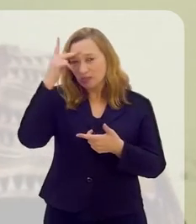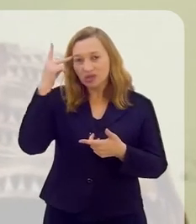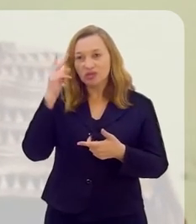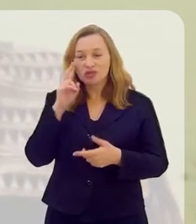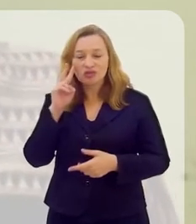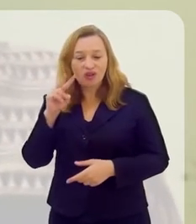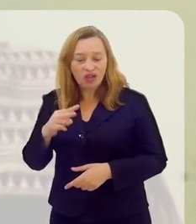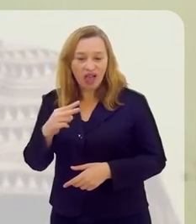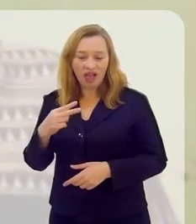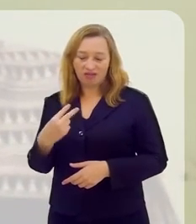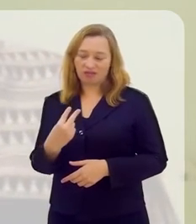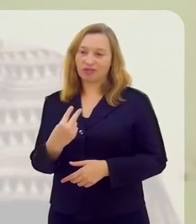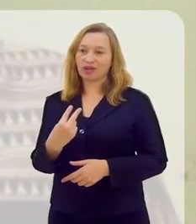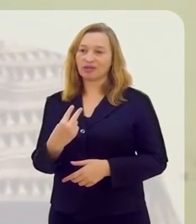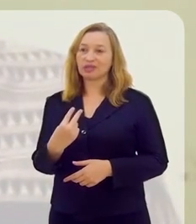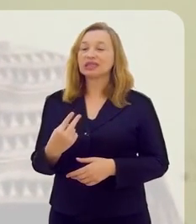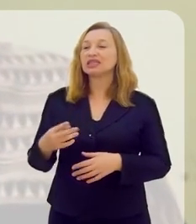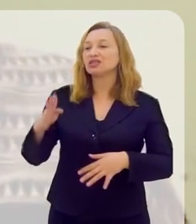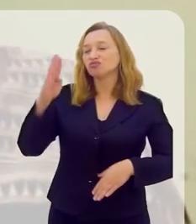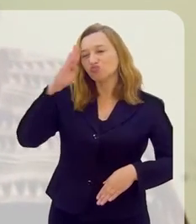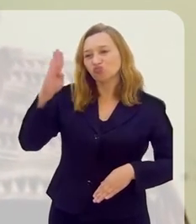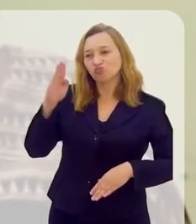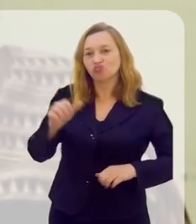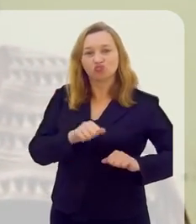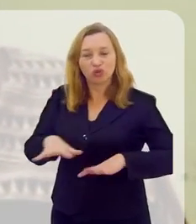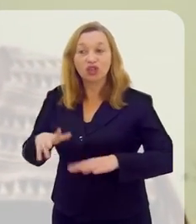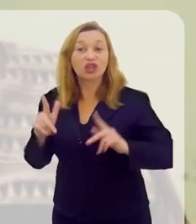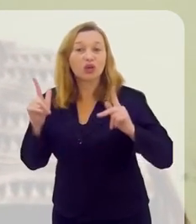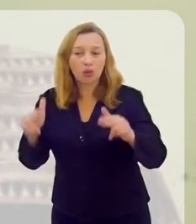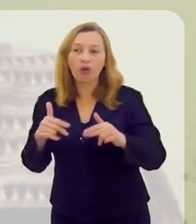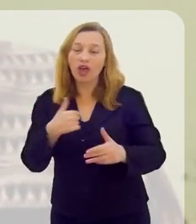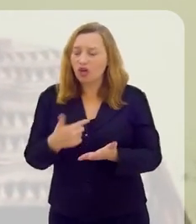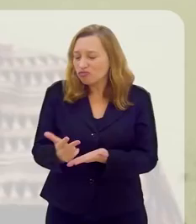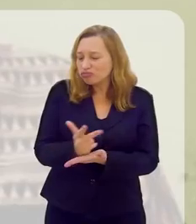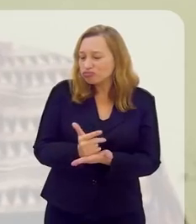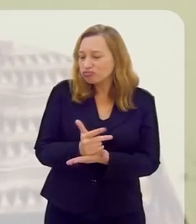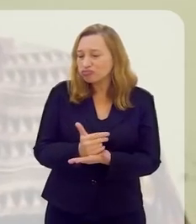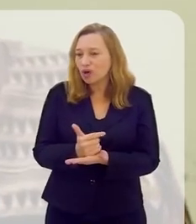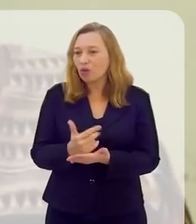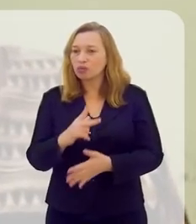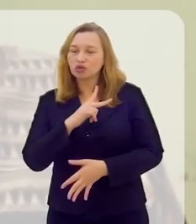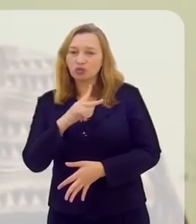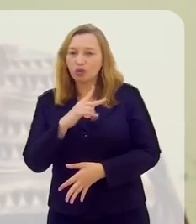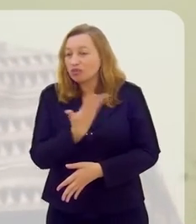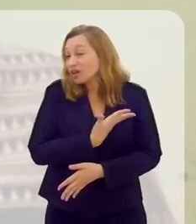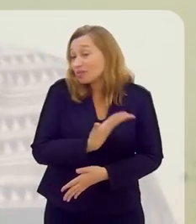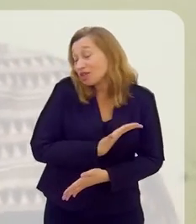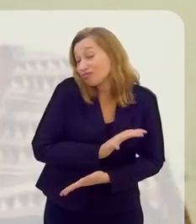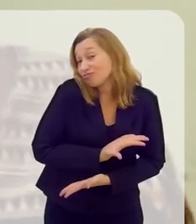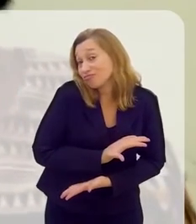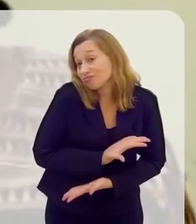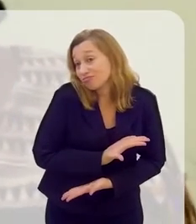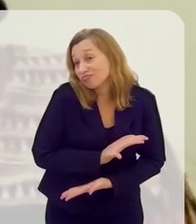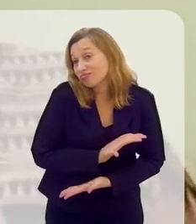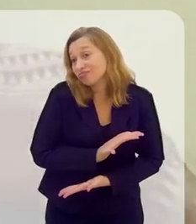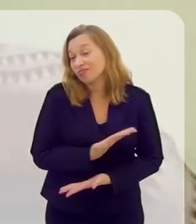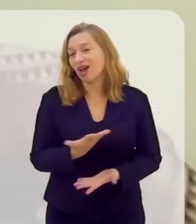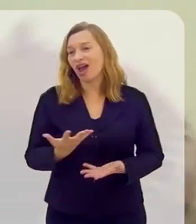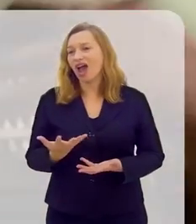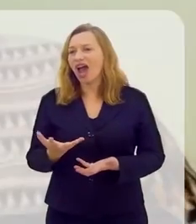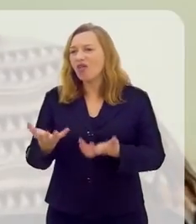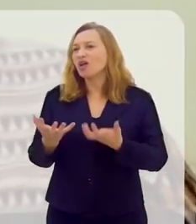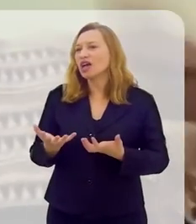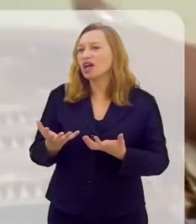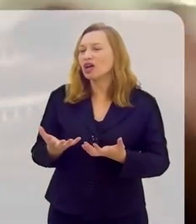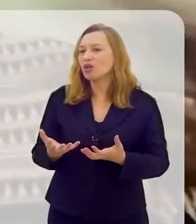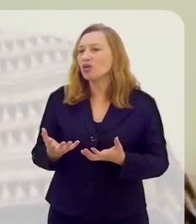Então, no exército, a mesma coisa. E eu comecei a desenhar para os amigos, para as meninas, para as amigas. Até, eu